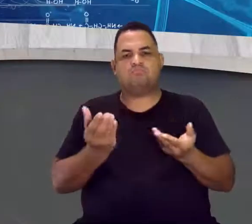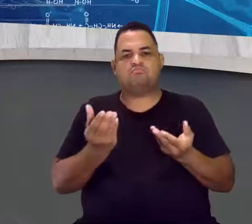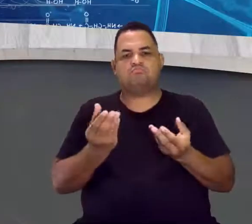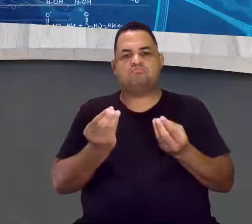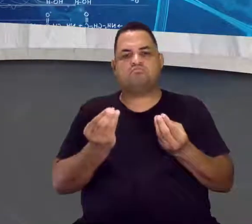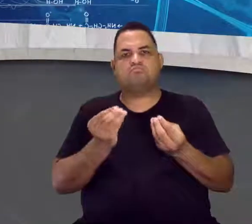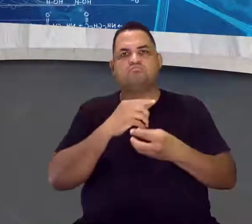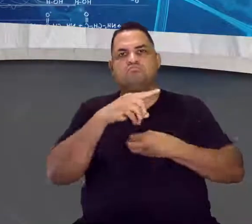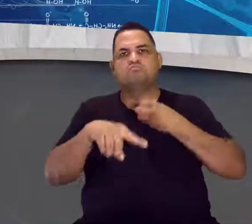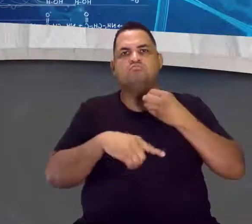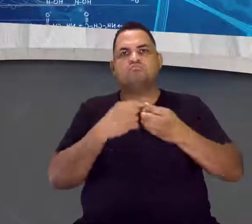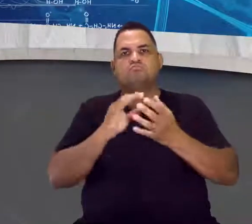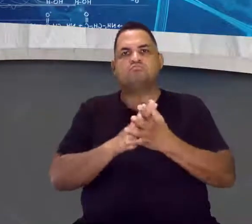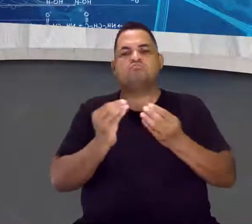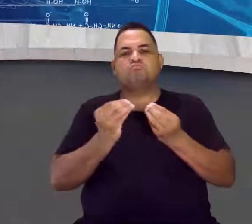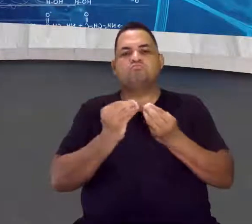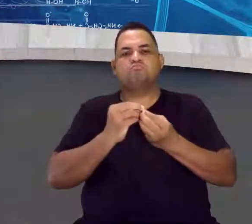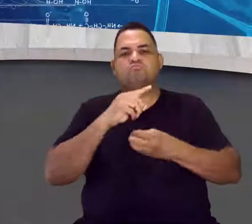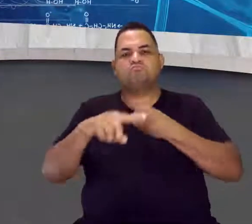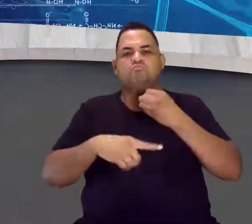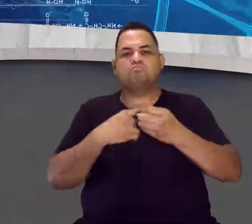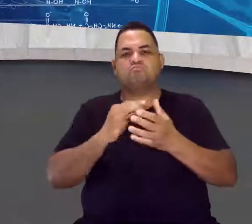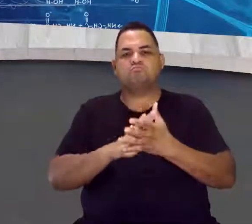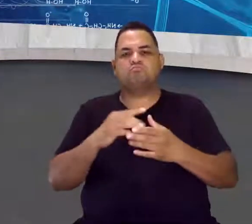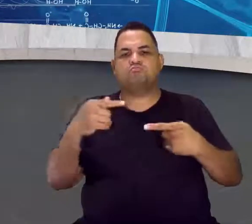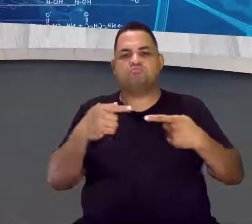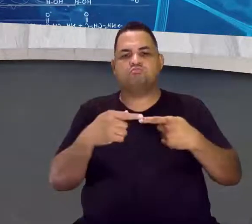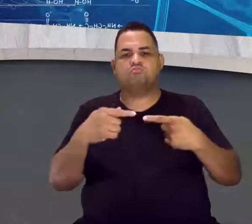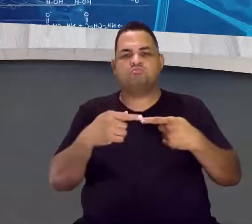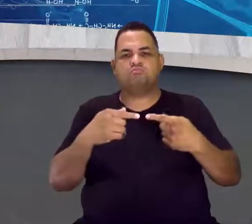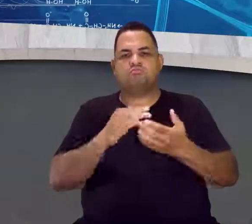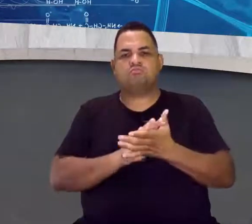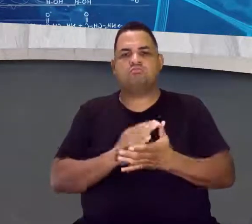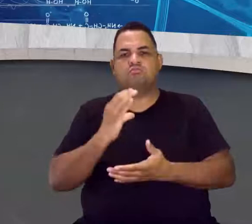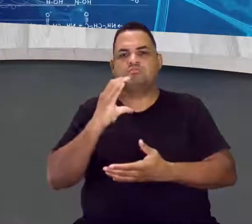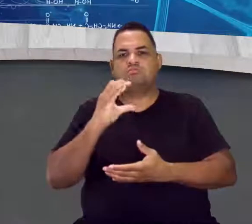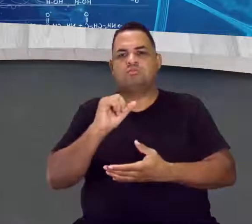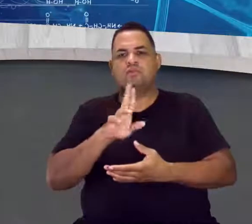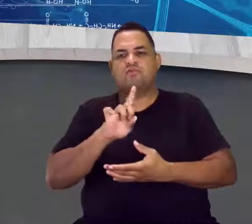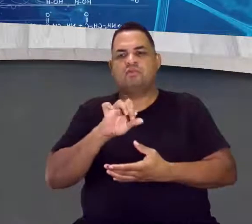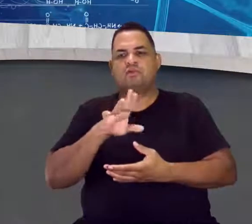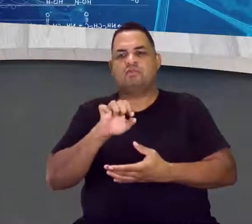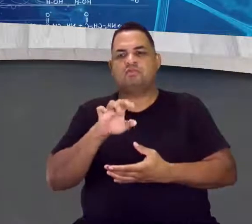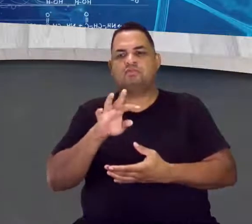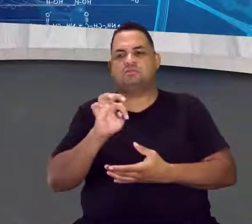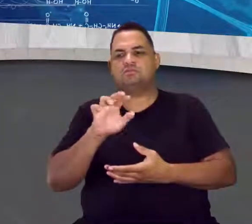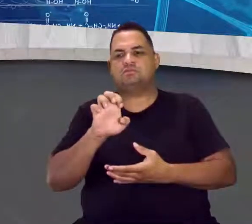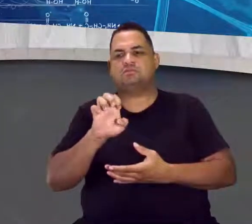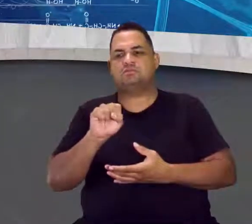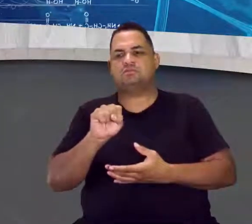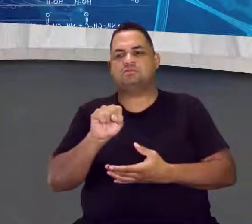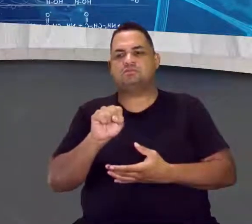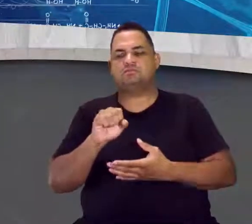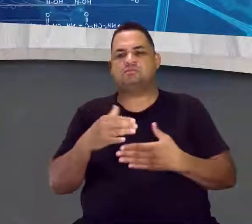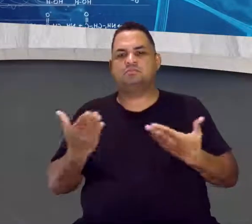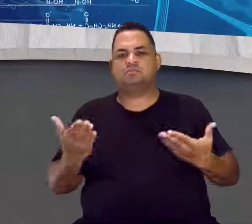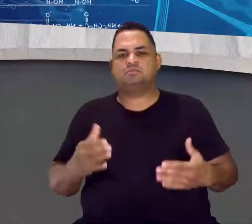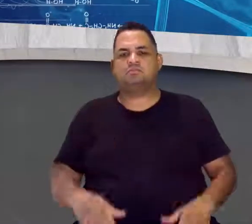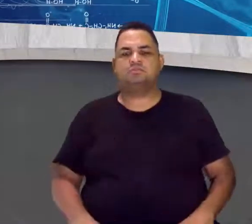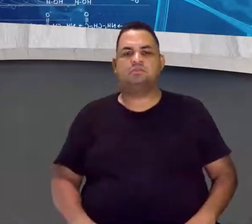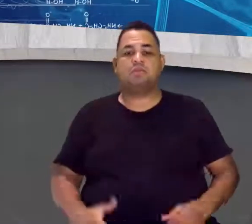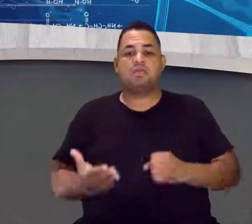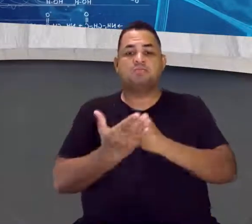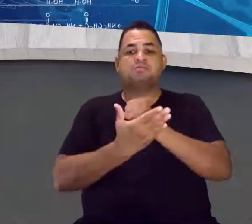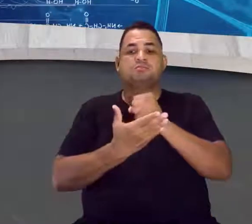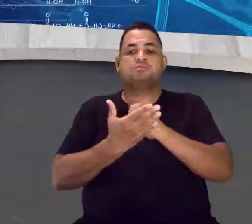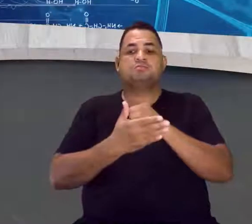ácido são ligações do tipo covalente. Então, o que acontece? Nas bases,